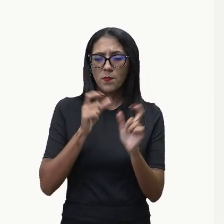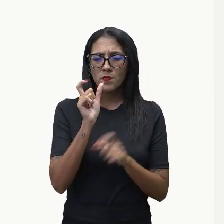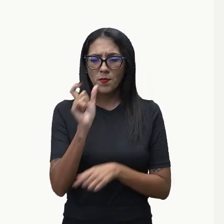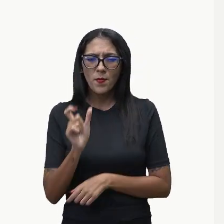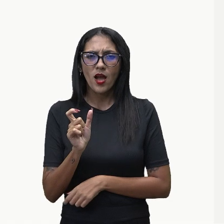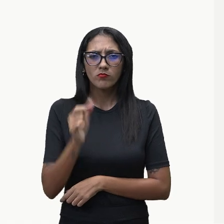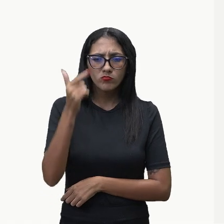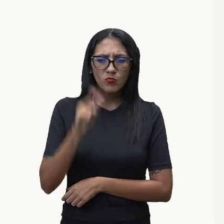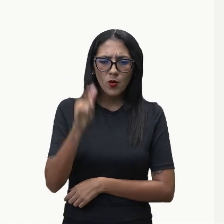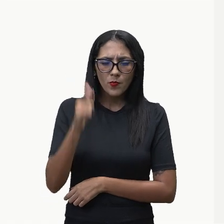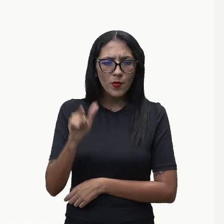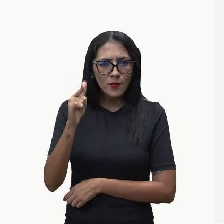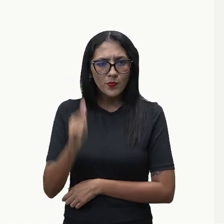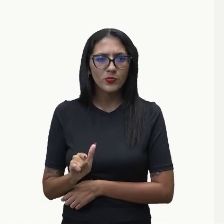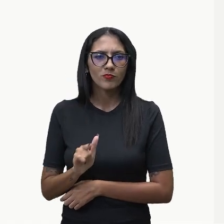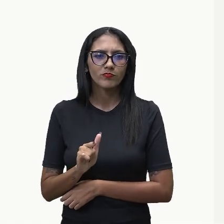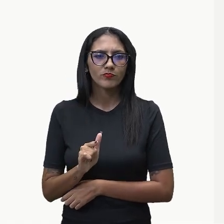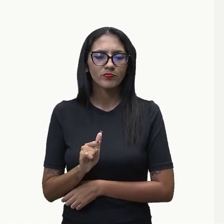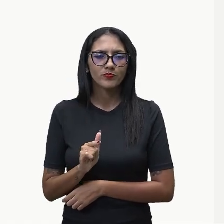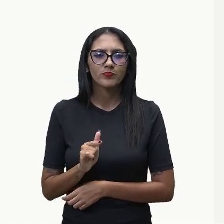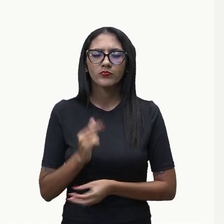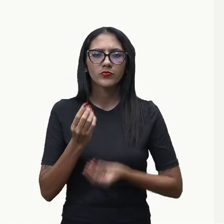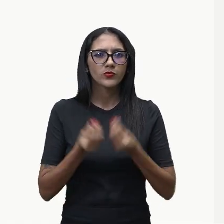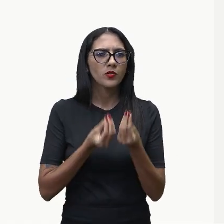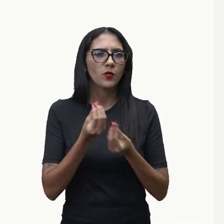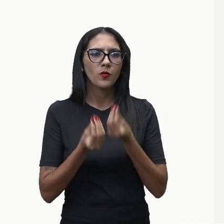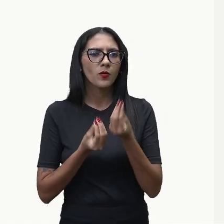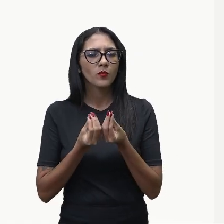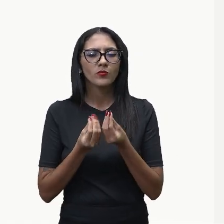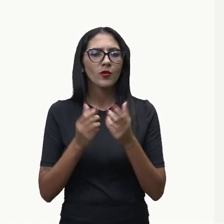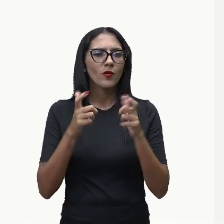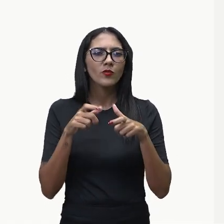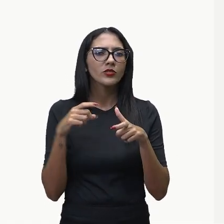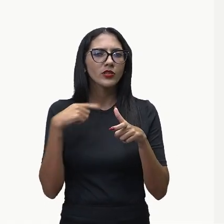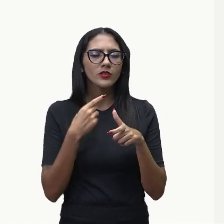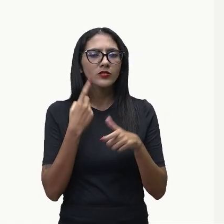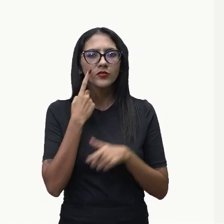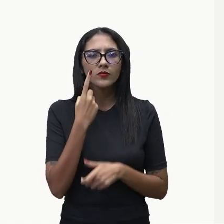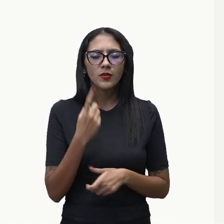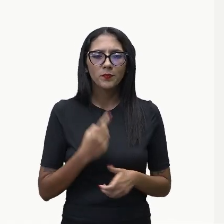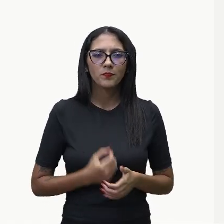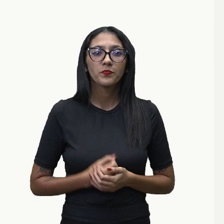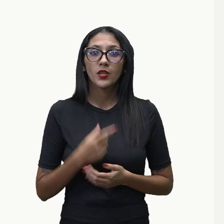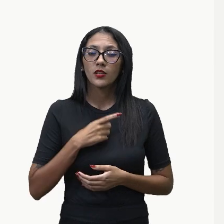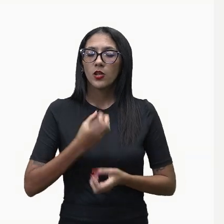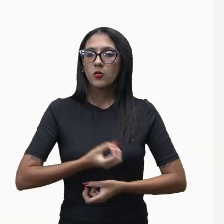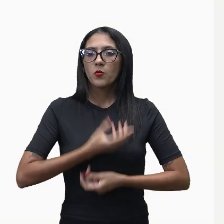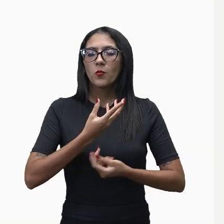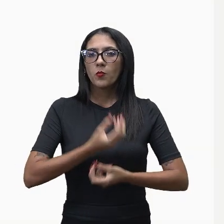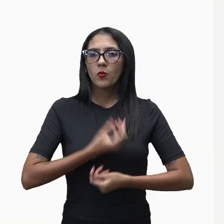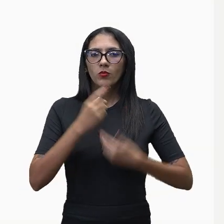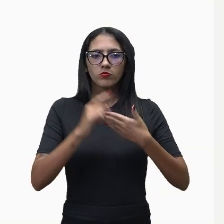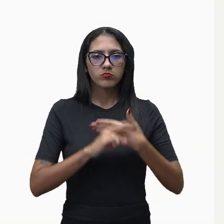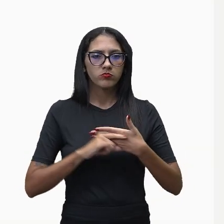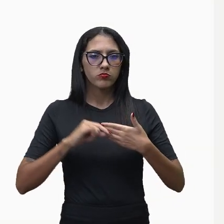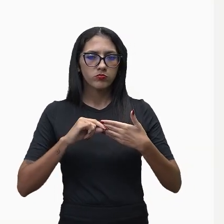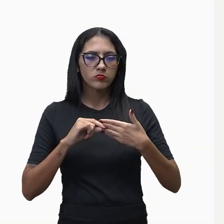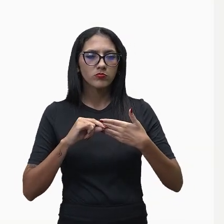E a gente pode perceber um polissíndeto na obra, no poema Ode Triunfal, lá de Álvaro de